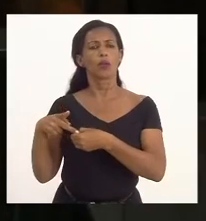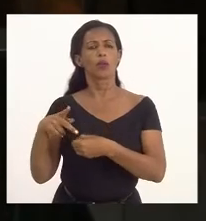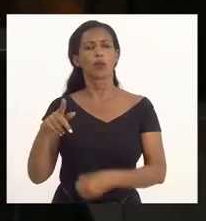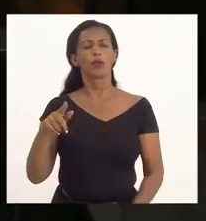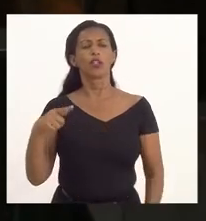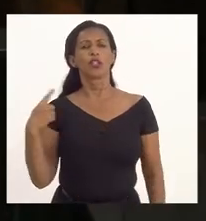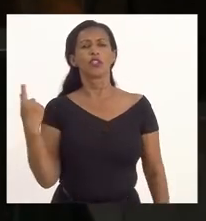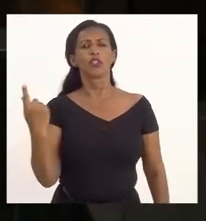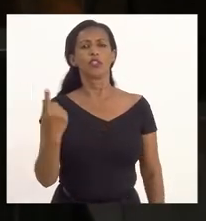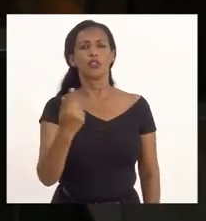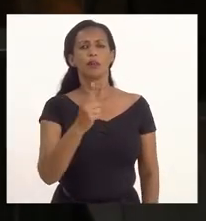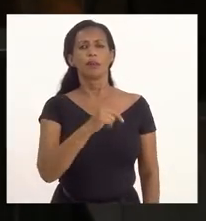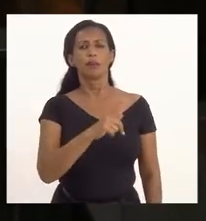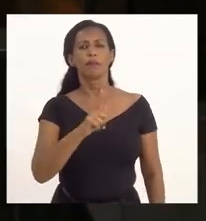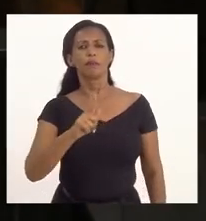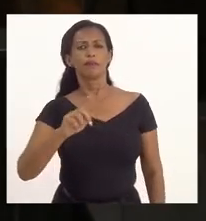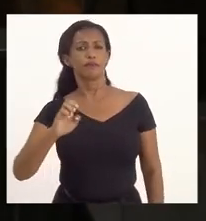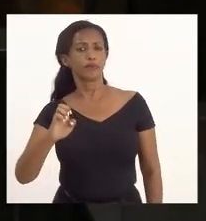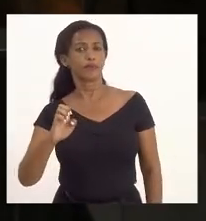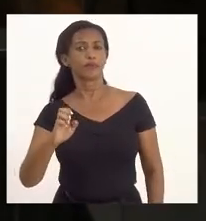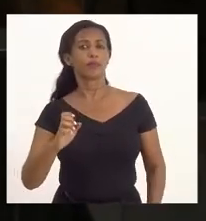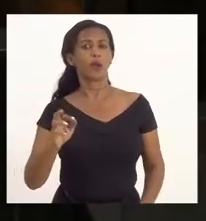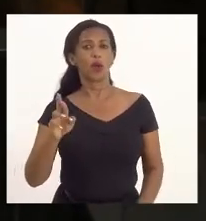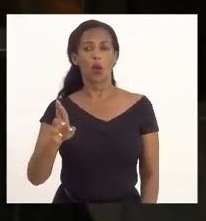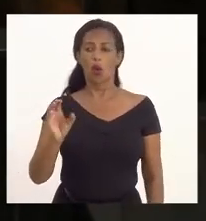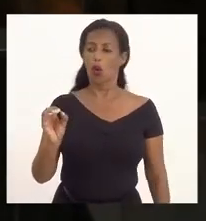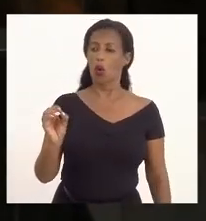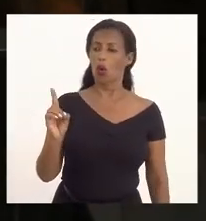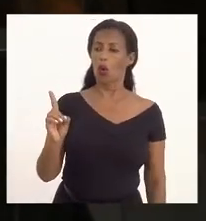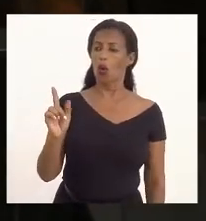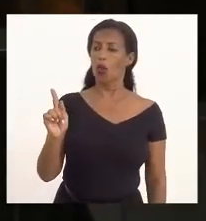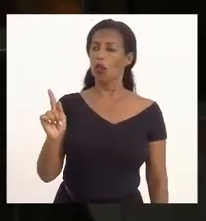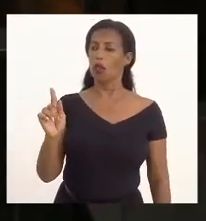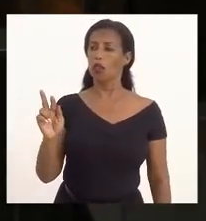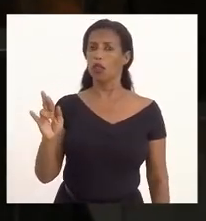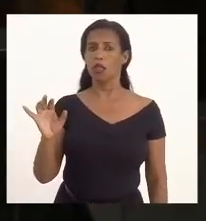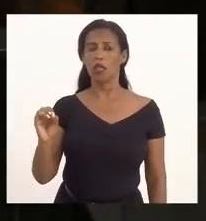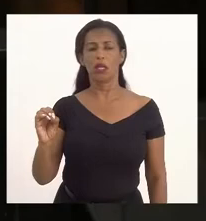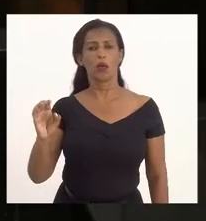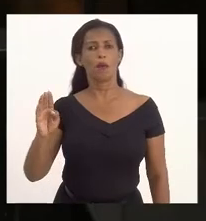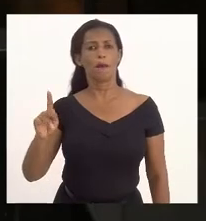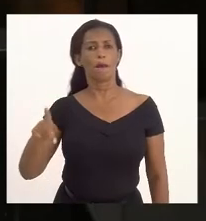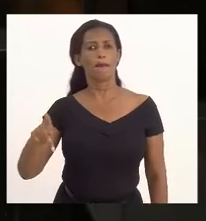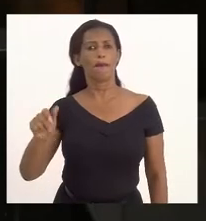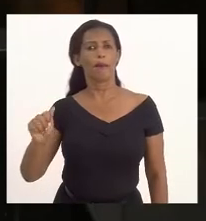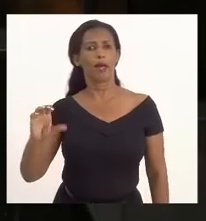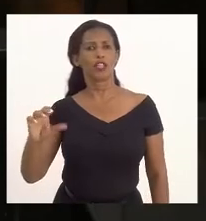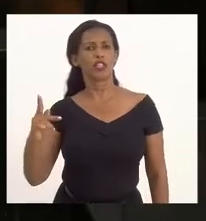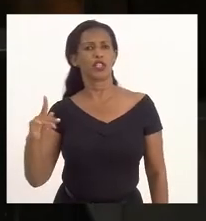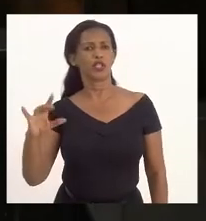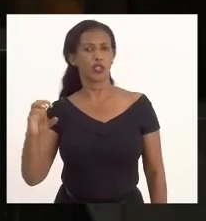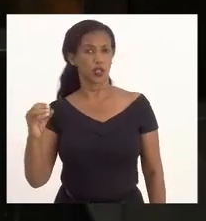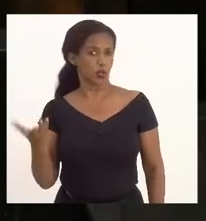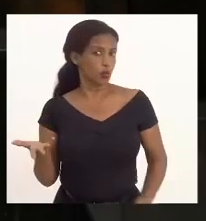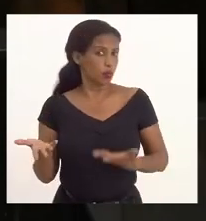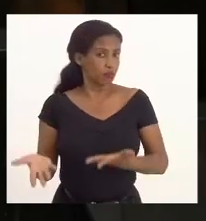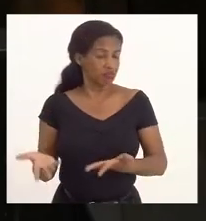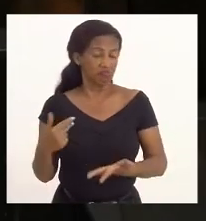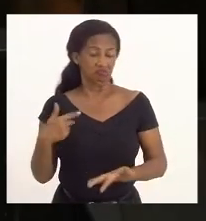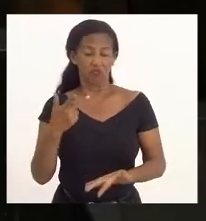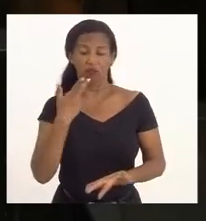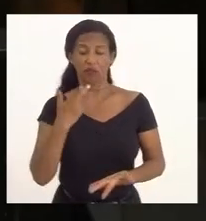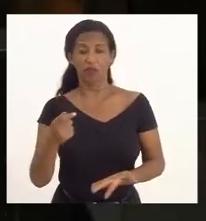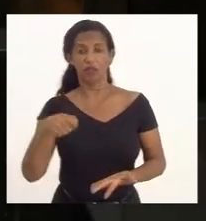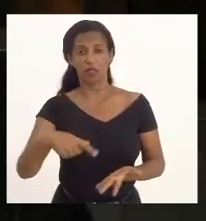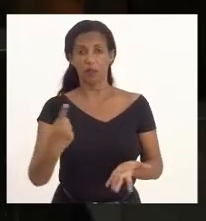Procurador-Geral da Defensoria Pública, Dr. Rodrigo Pacheco. Então, fazendo aqui também